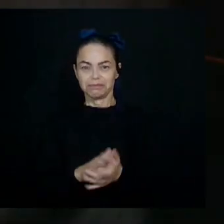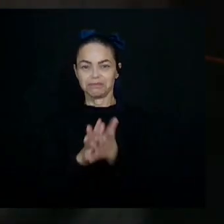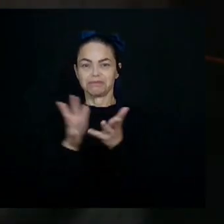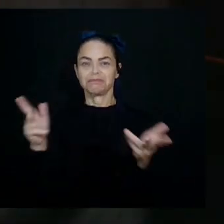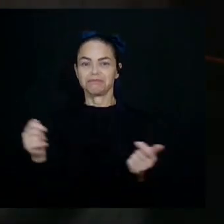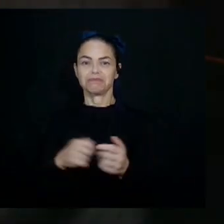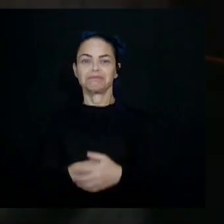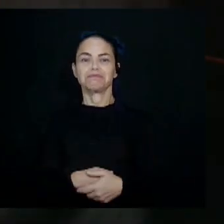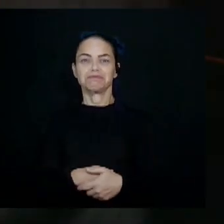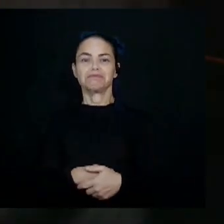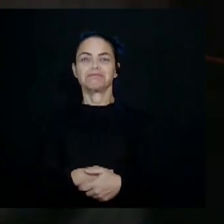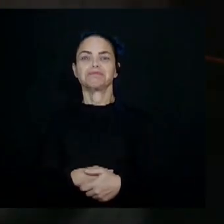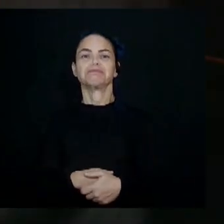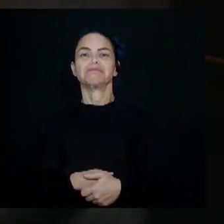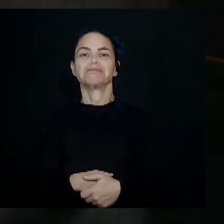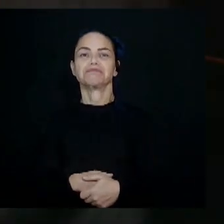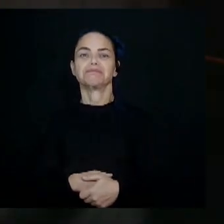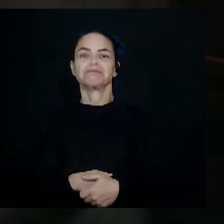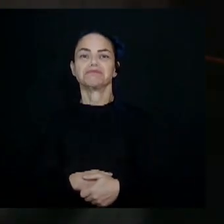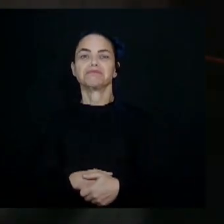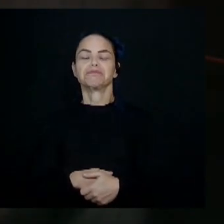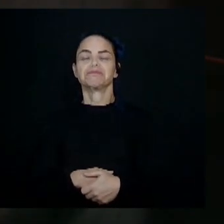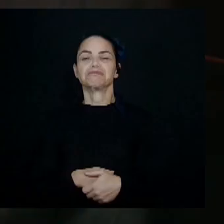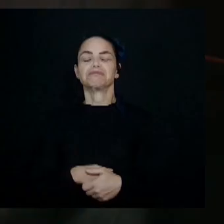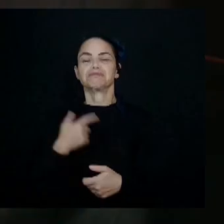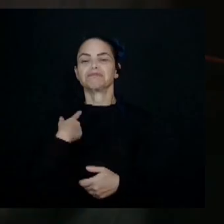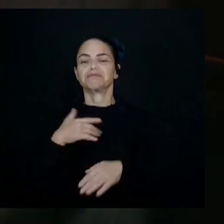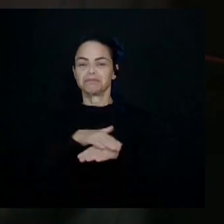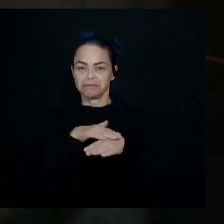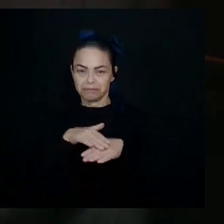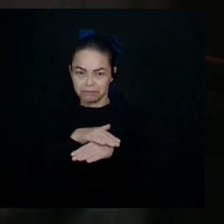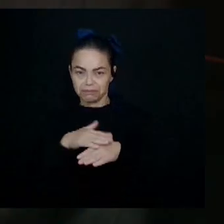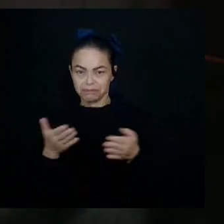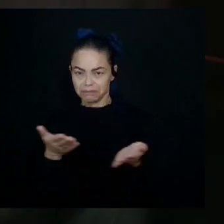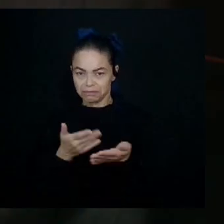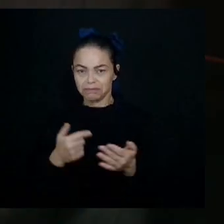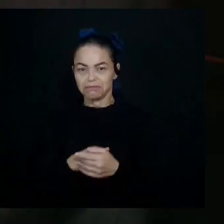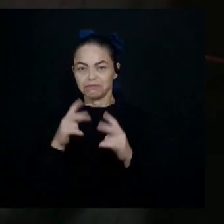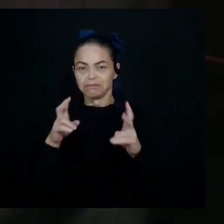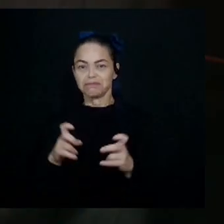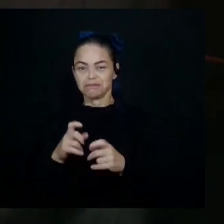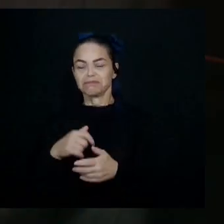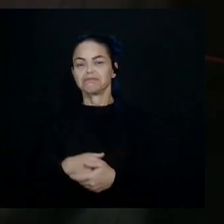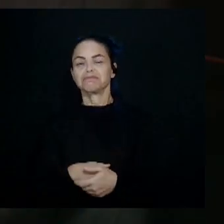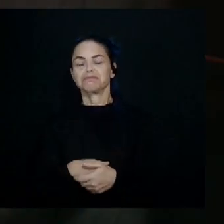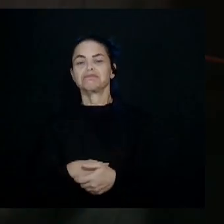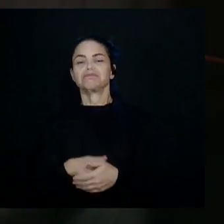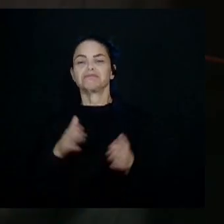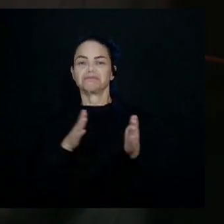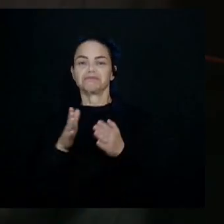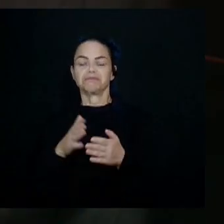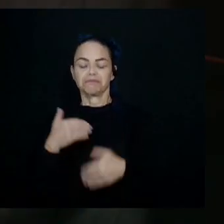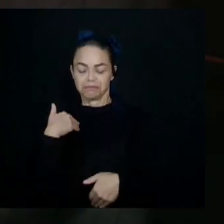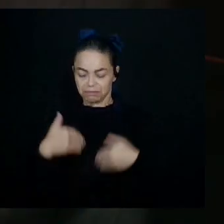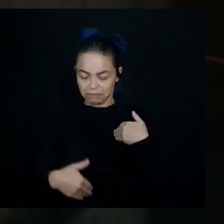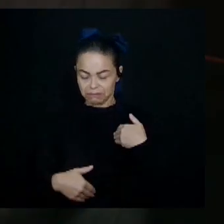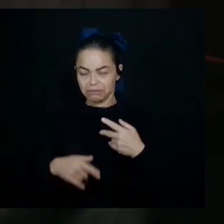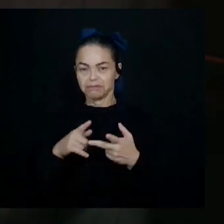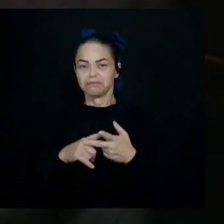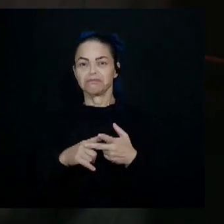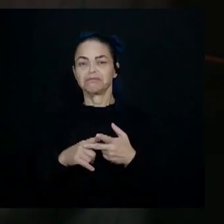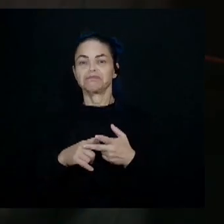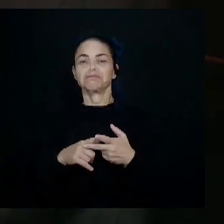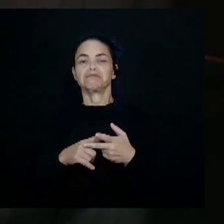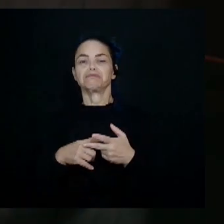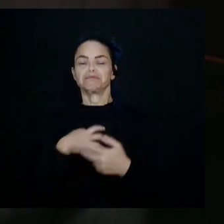Maravilhosas. É isso, gente. No fundo, essa conversa de hoje fala sobre o tempo, né? O tempo do corpo, o tempo das